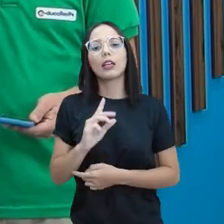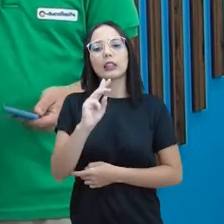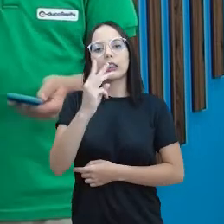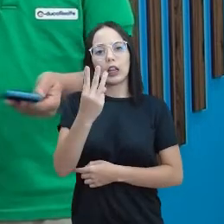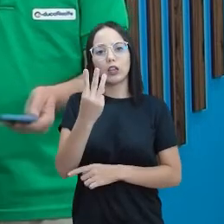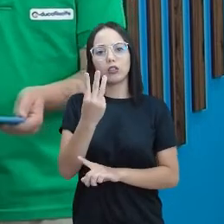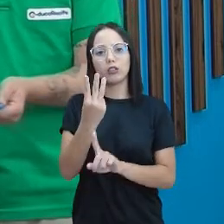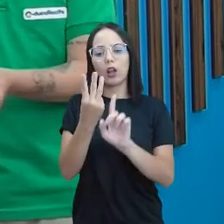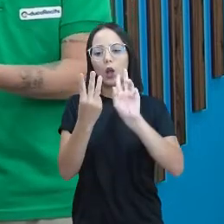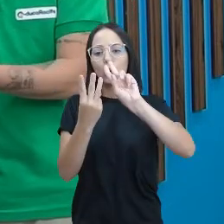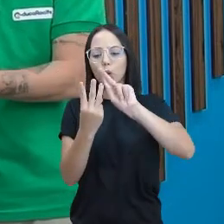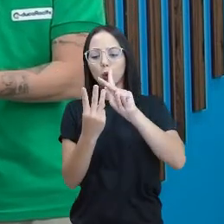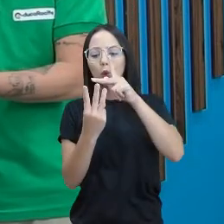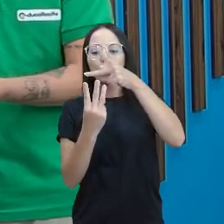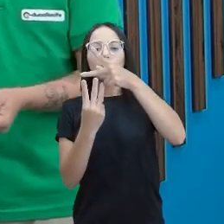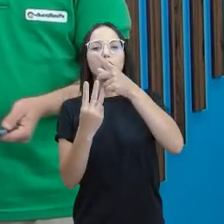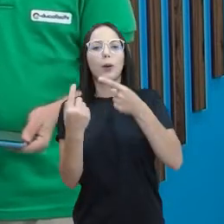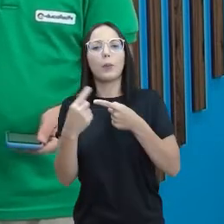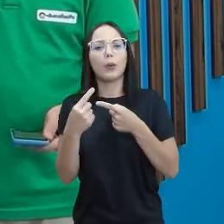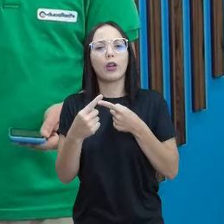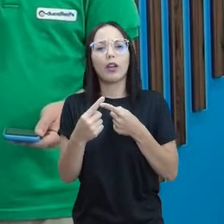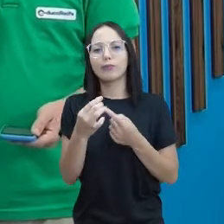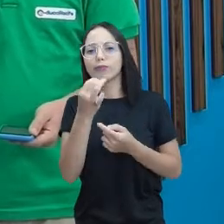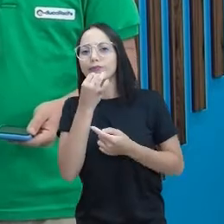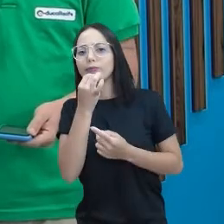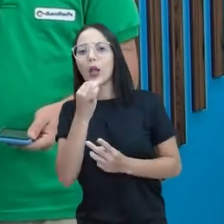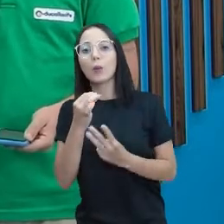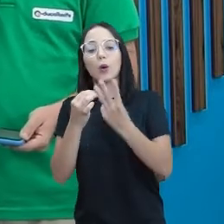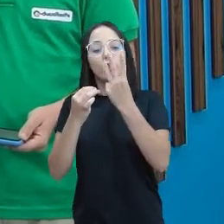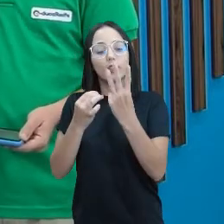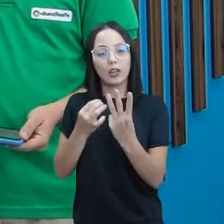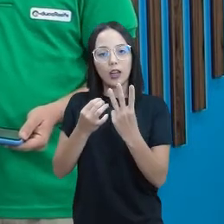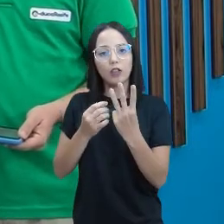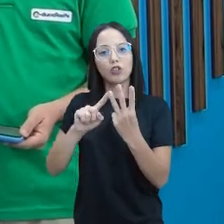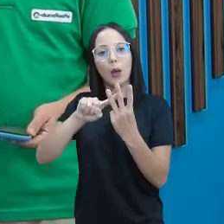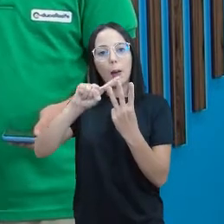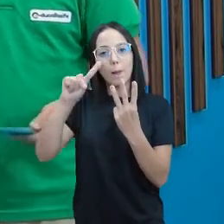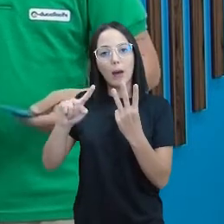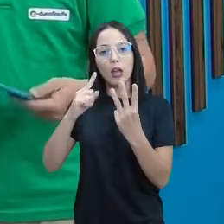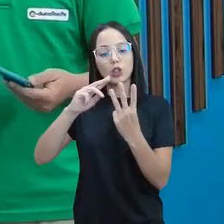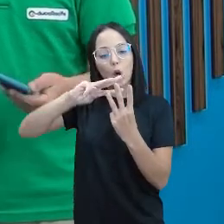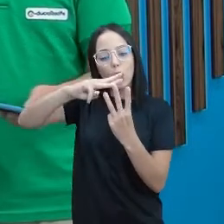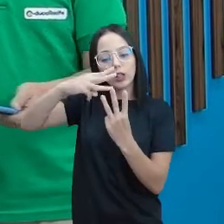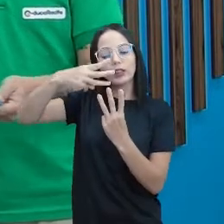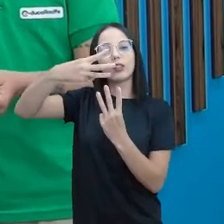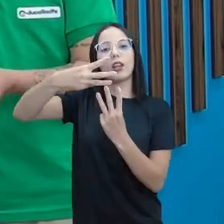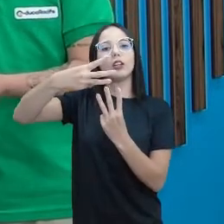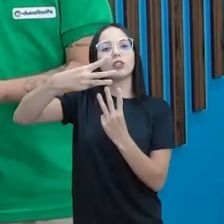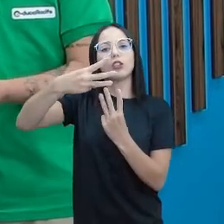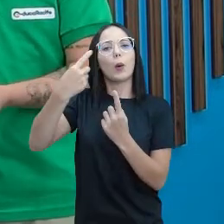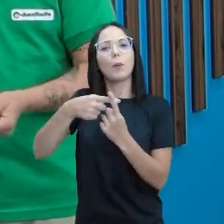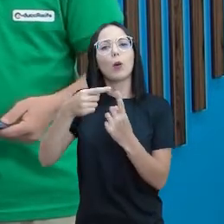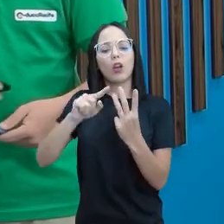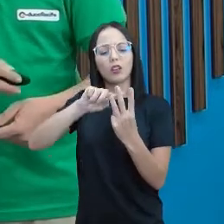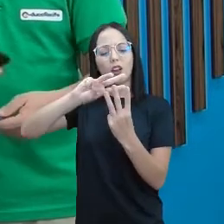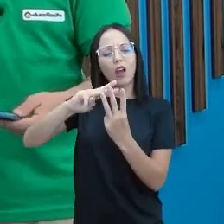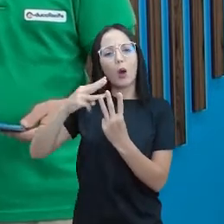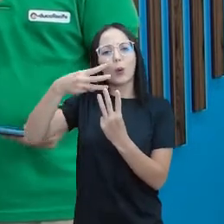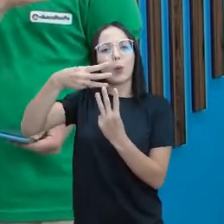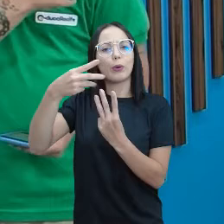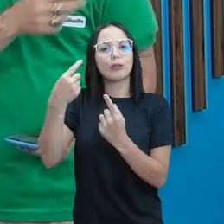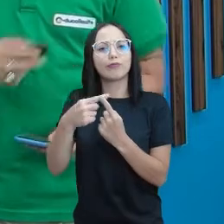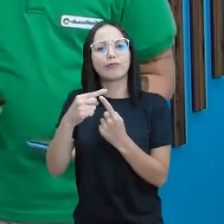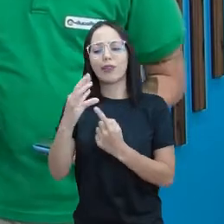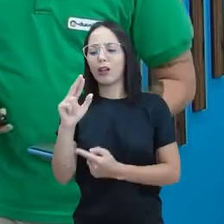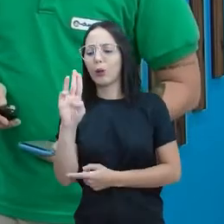2 em cima, a gente chama 3 ao quadrado. Quando a gente tem um 3 com o expoente 3, porque a gente chama 3 ao cubo, tá certo? Um